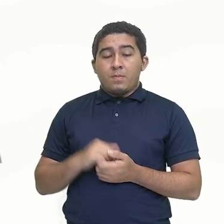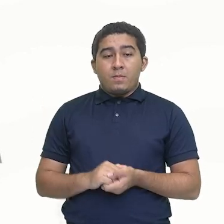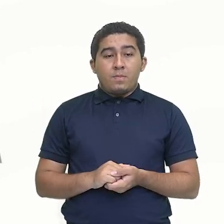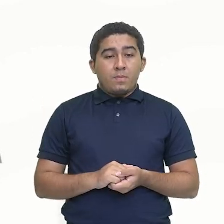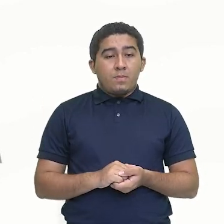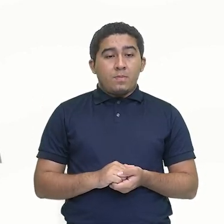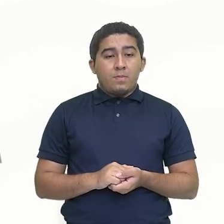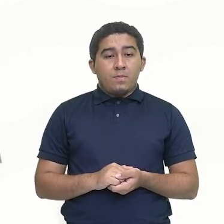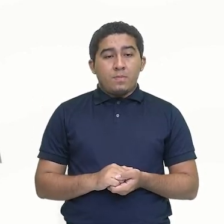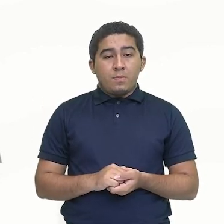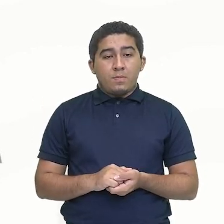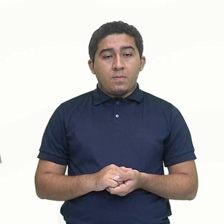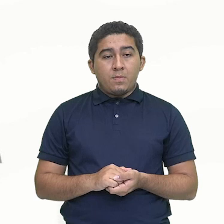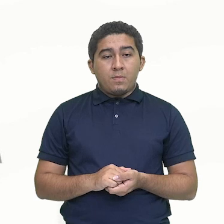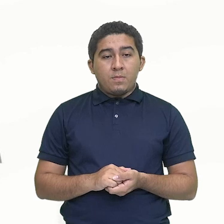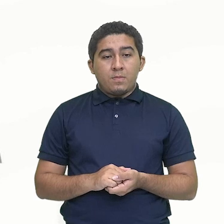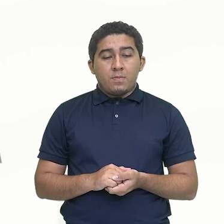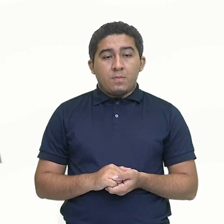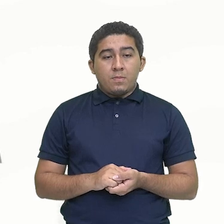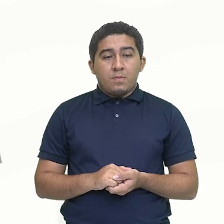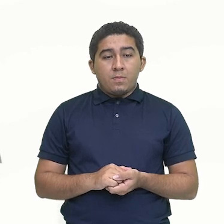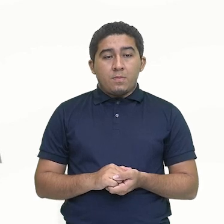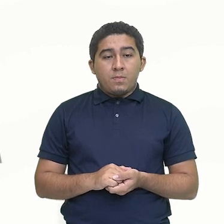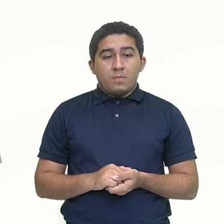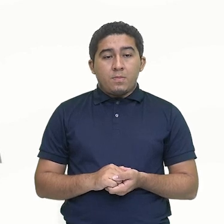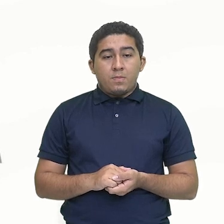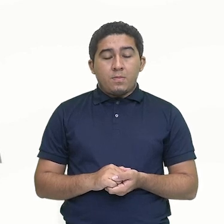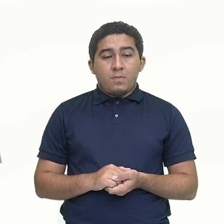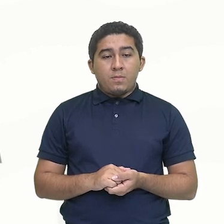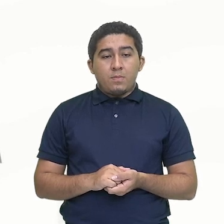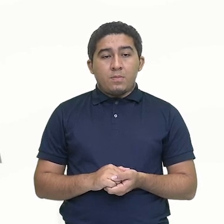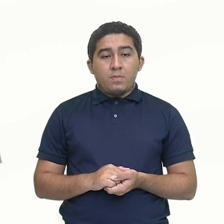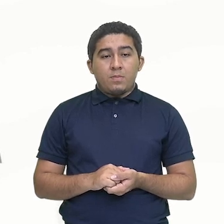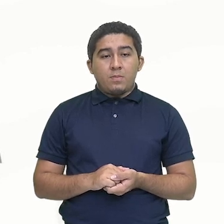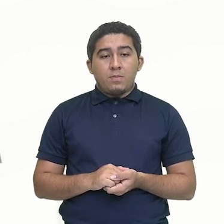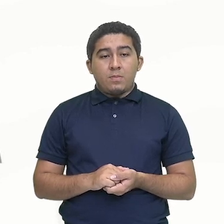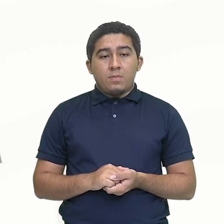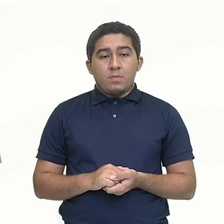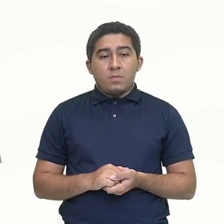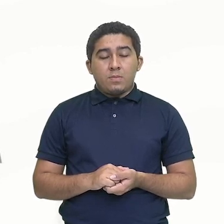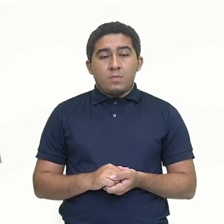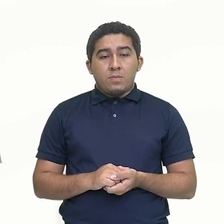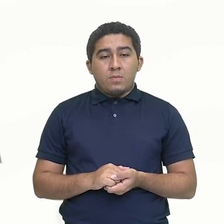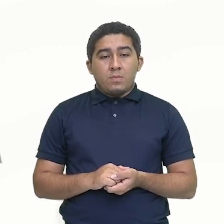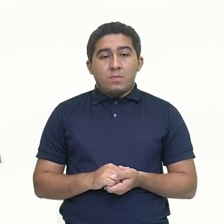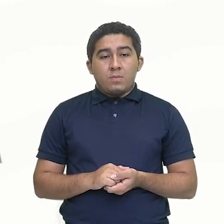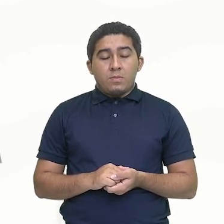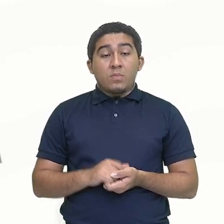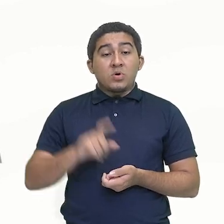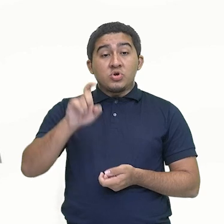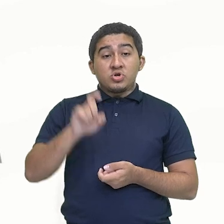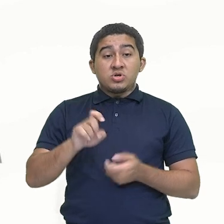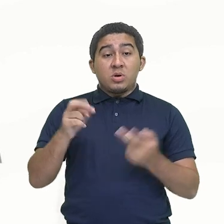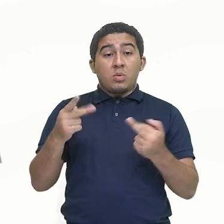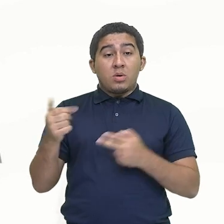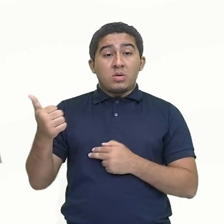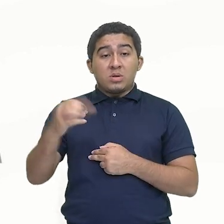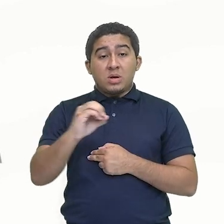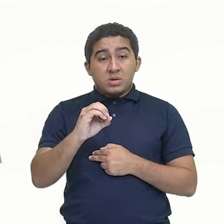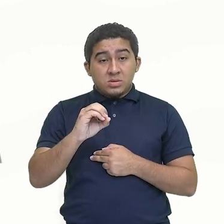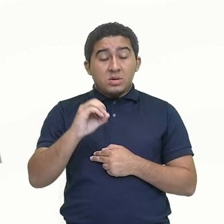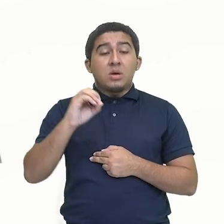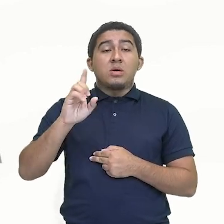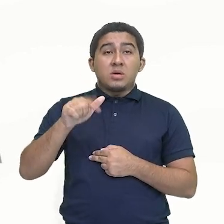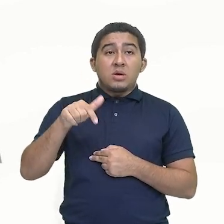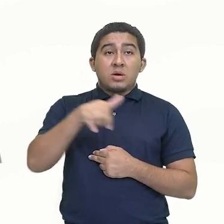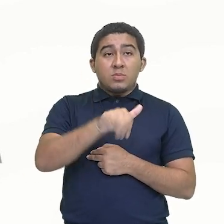420, tá? Esse é o ponto de y, né? X é igual a 10 e y é